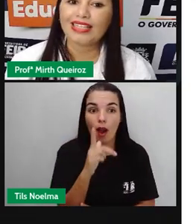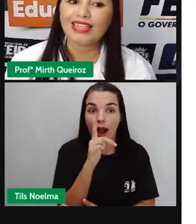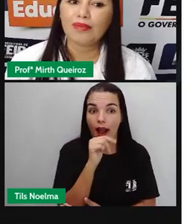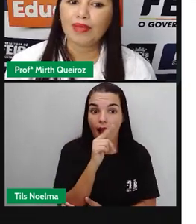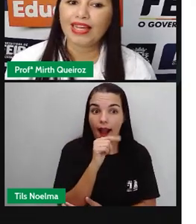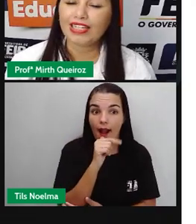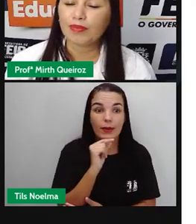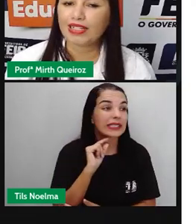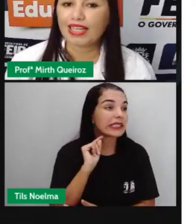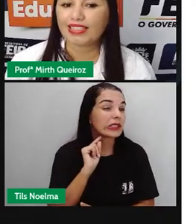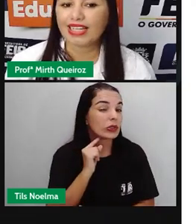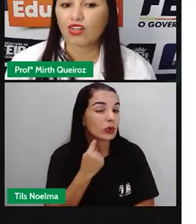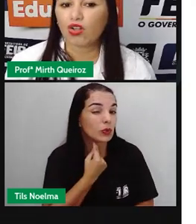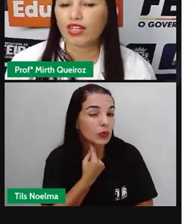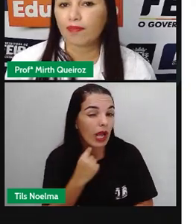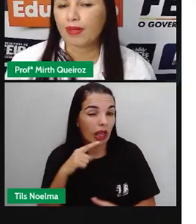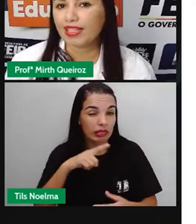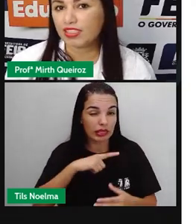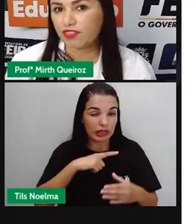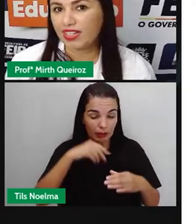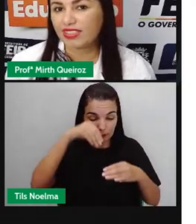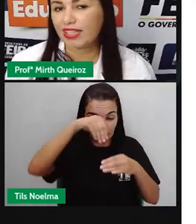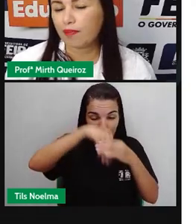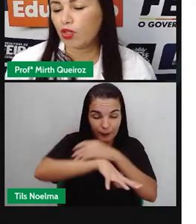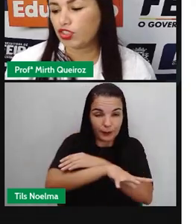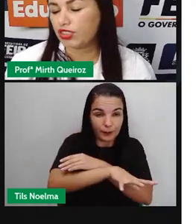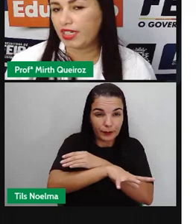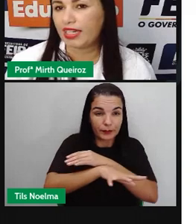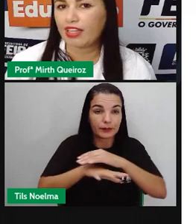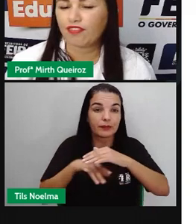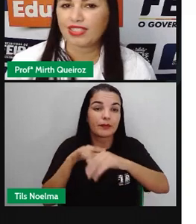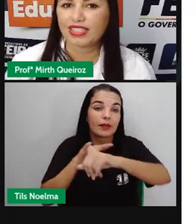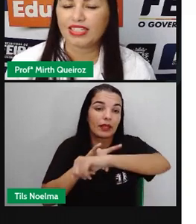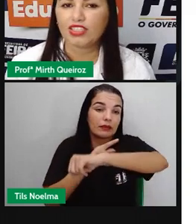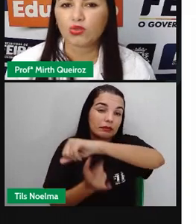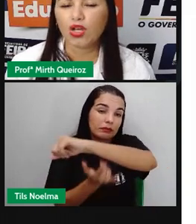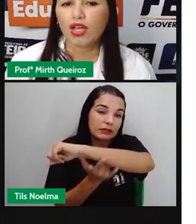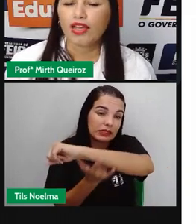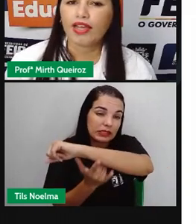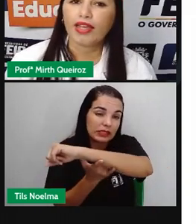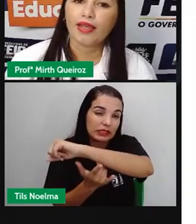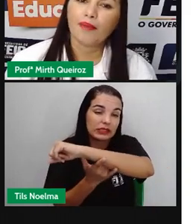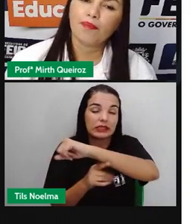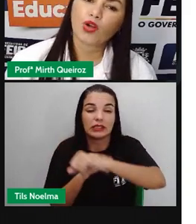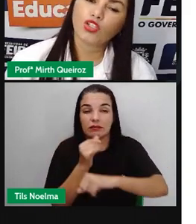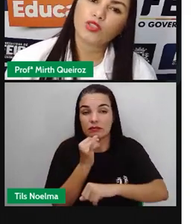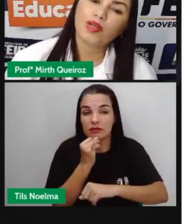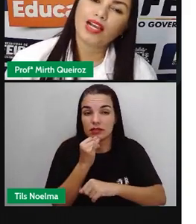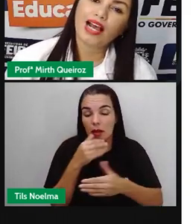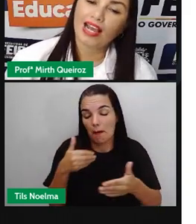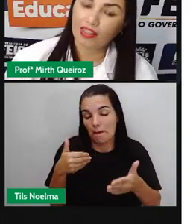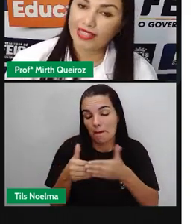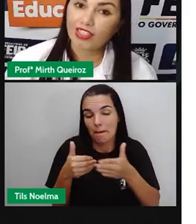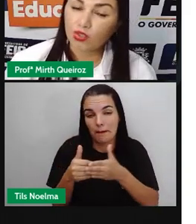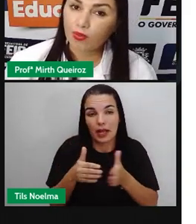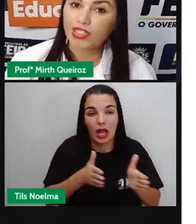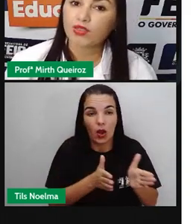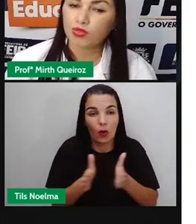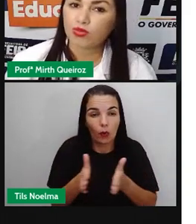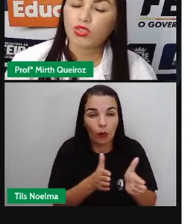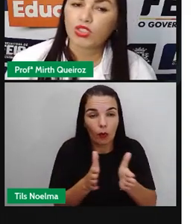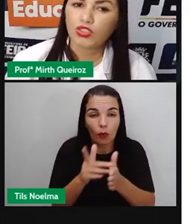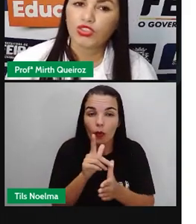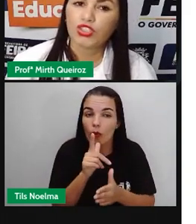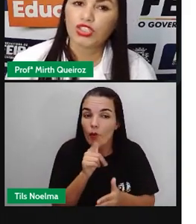pessoa contaminada libera as bactérias da cólera pelas fezes né Pode ser que ela faça isso é próxima a